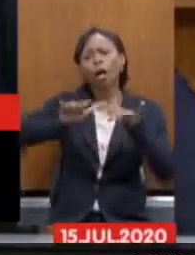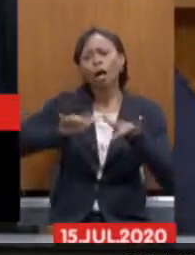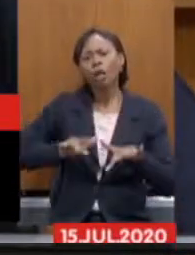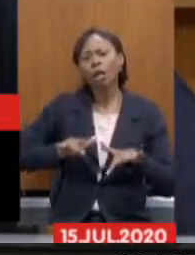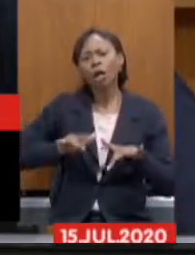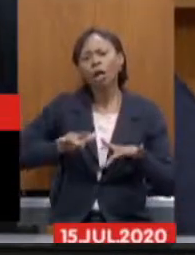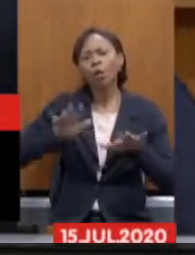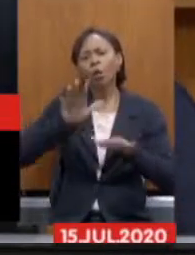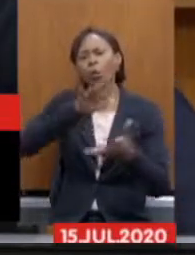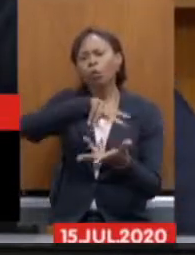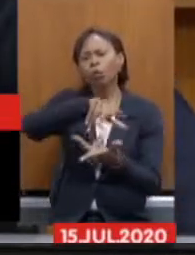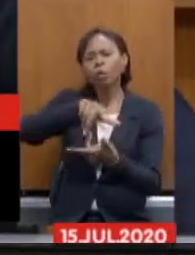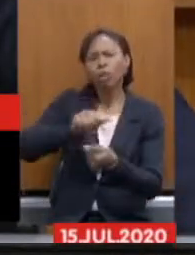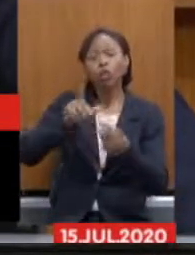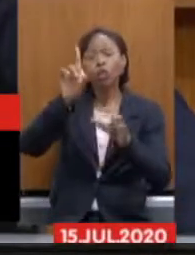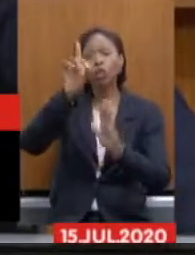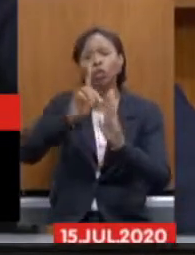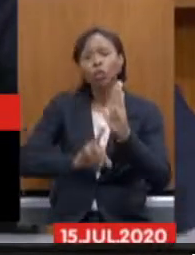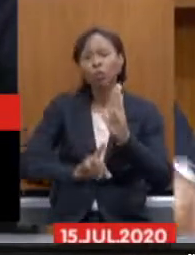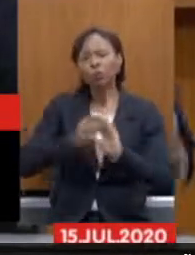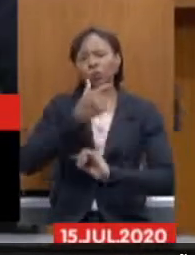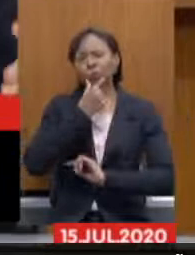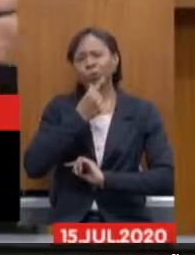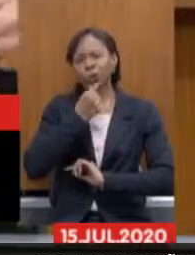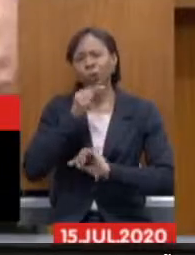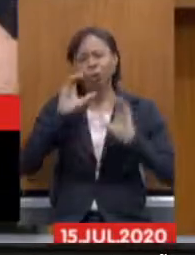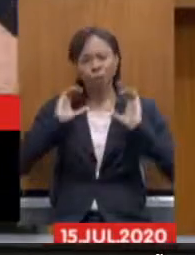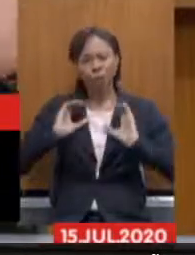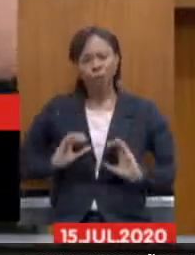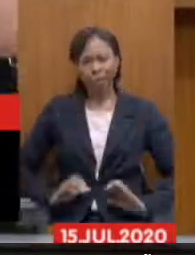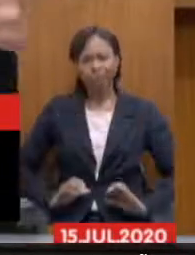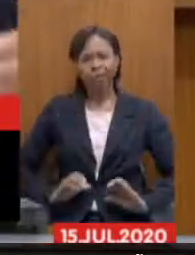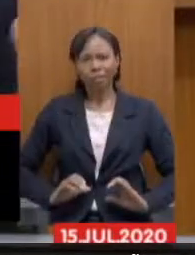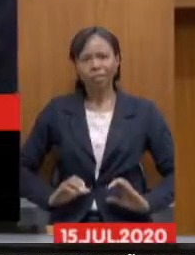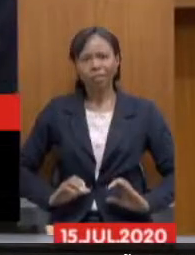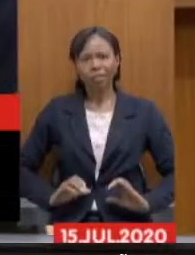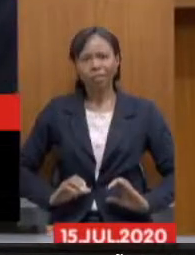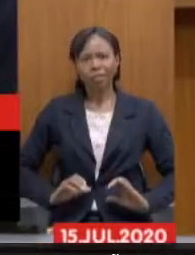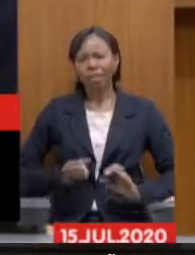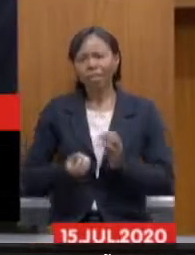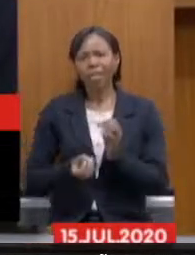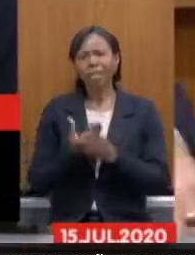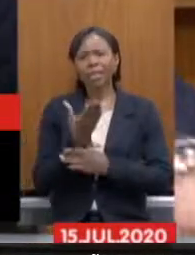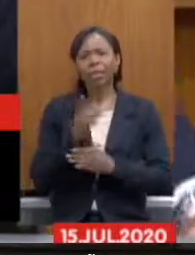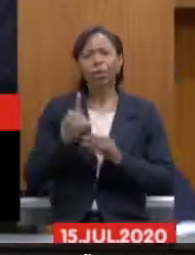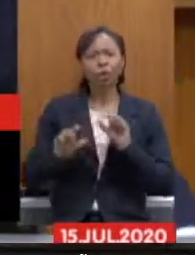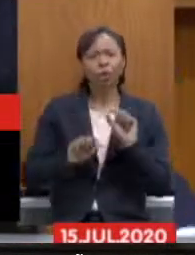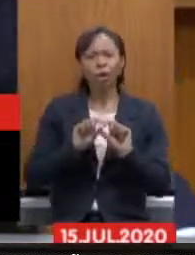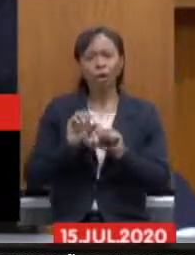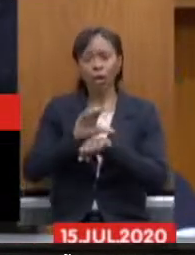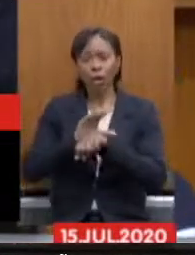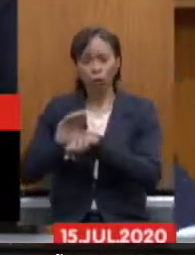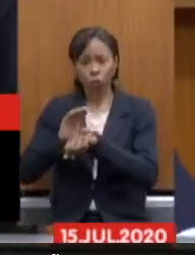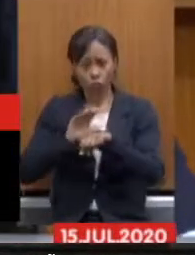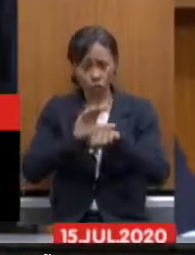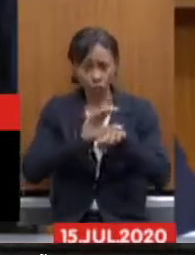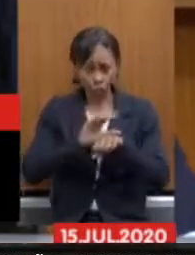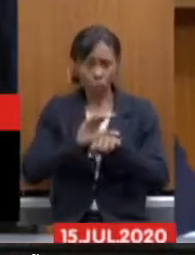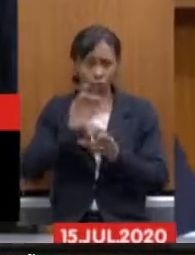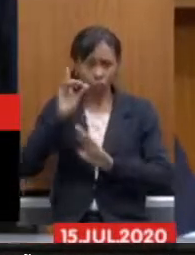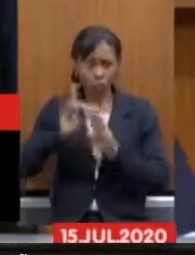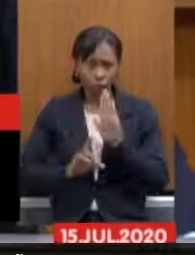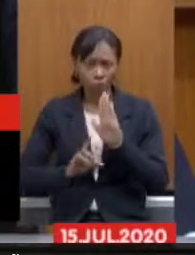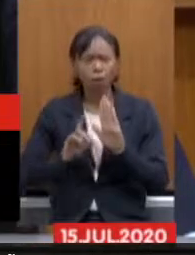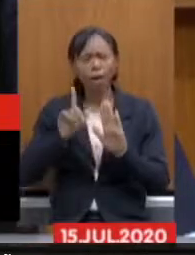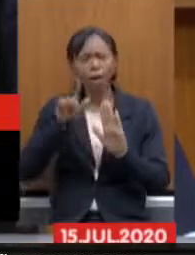dos direitos do homem e do cidadão que preconiza o surgimento das chamadas constituições e era um recado